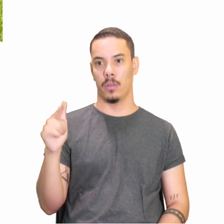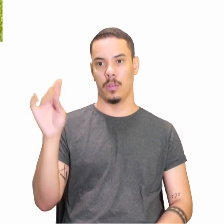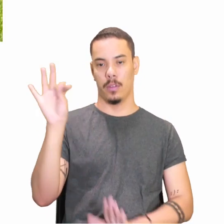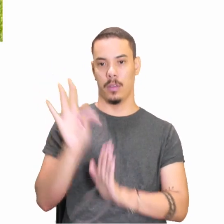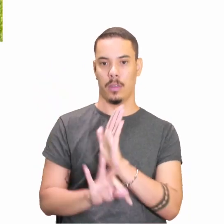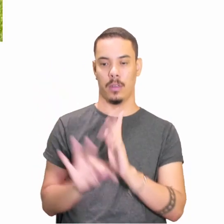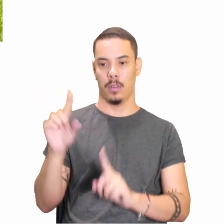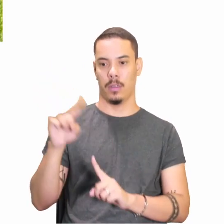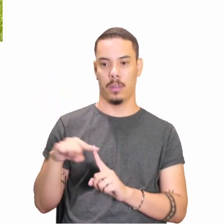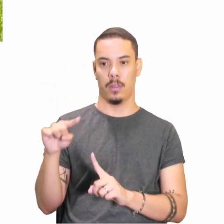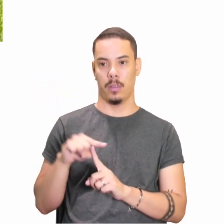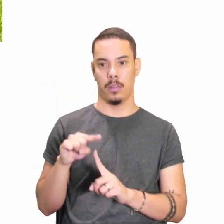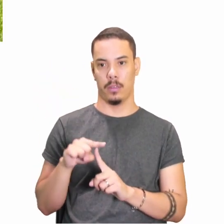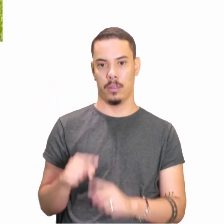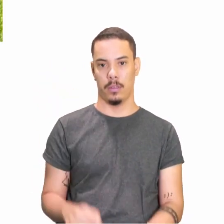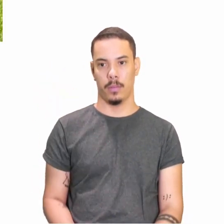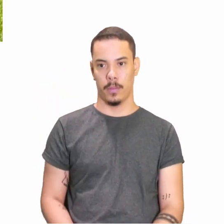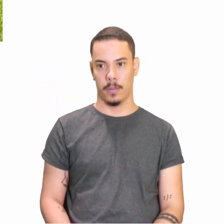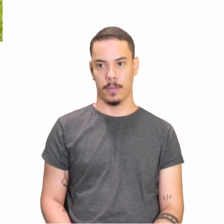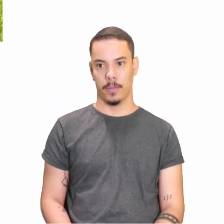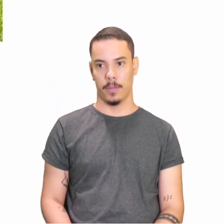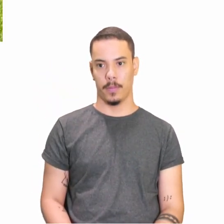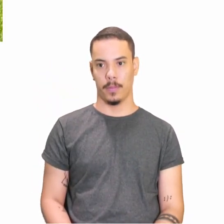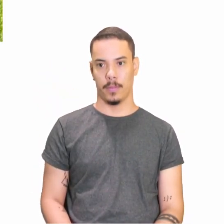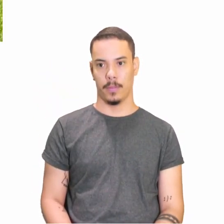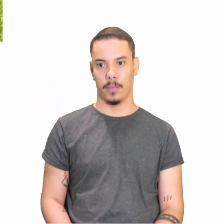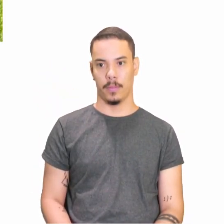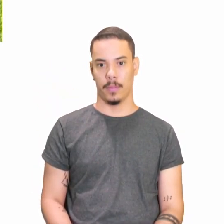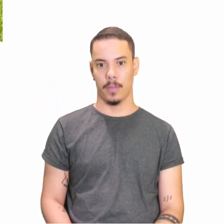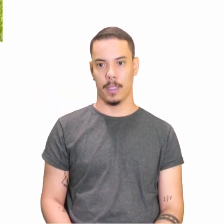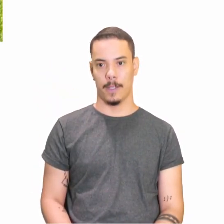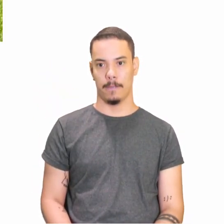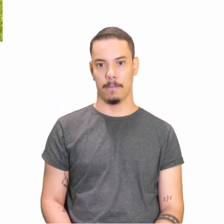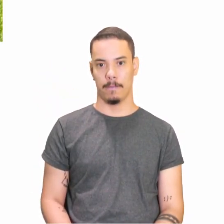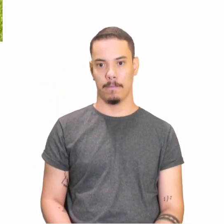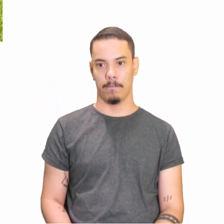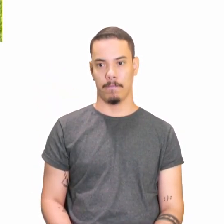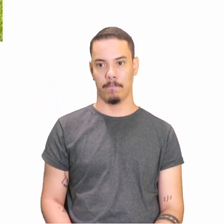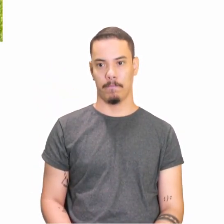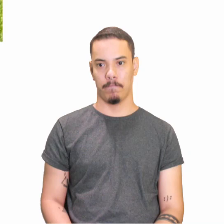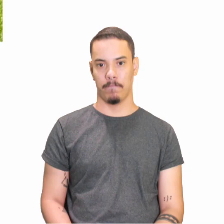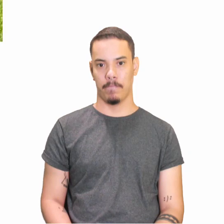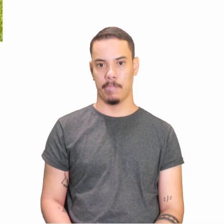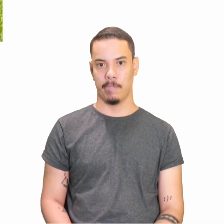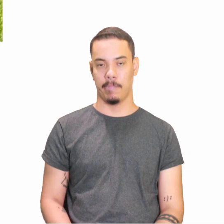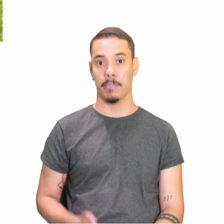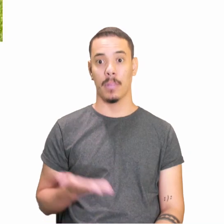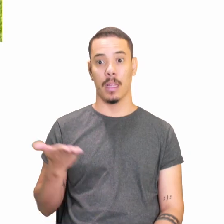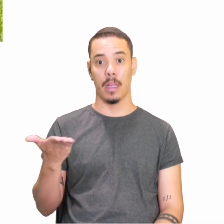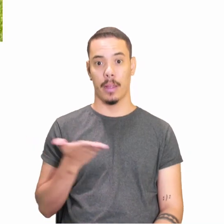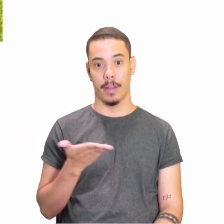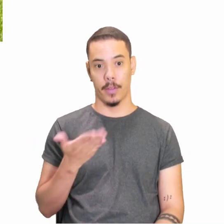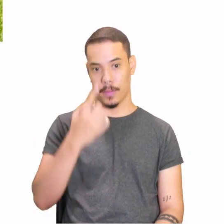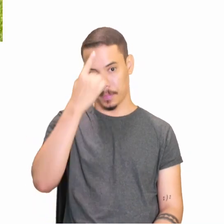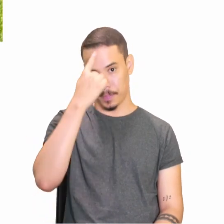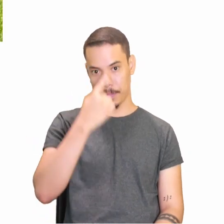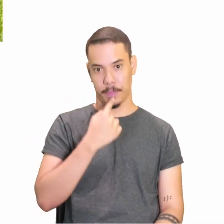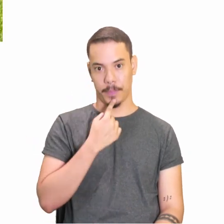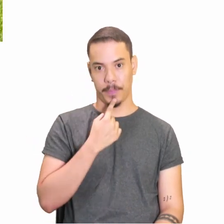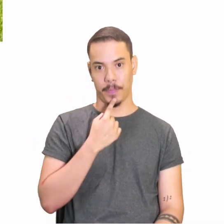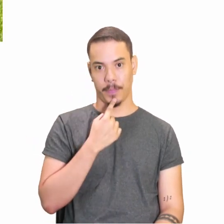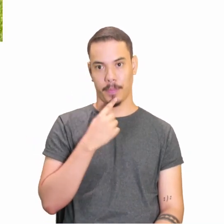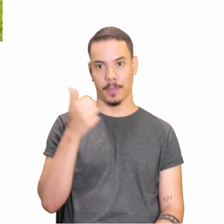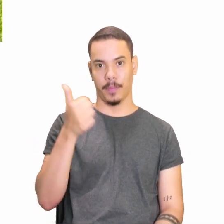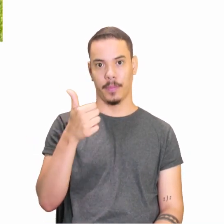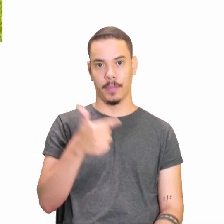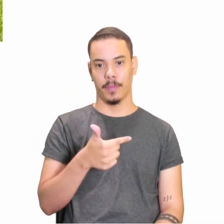texto, beleza? Então aqui para vocês, certo? Agora, duas imagens, né?